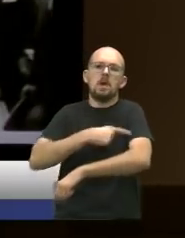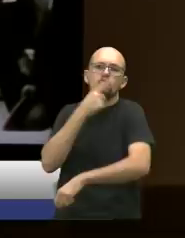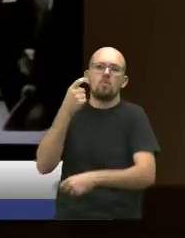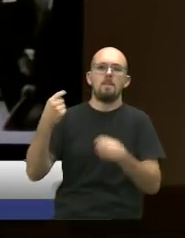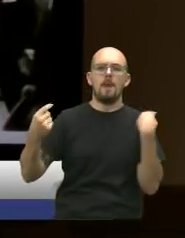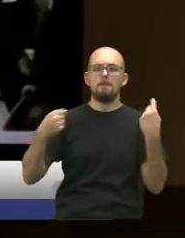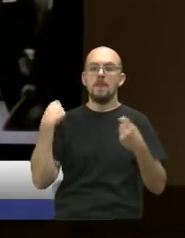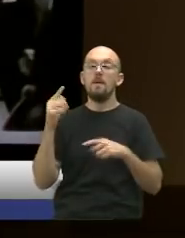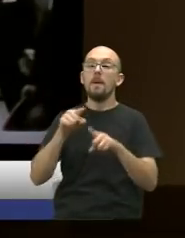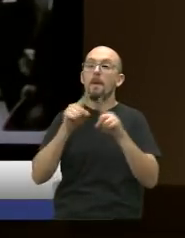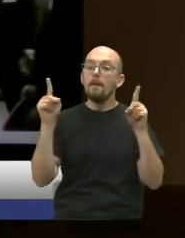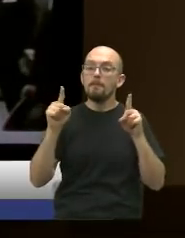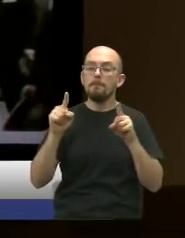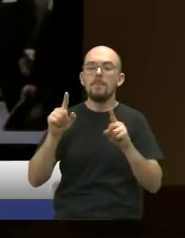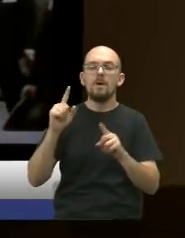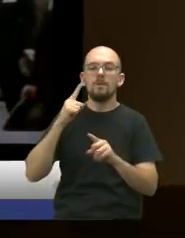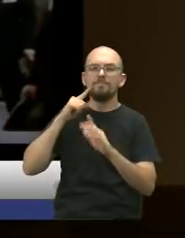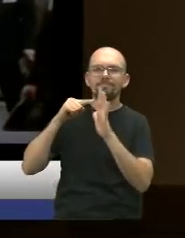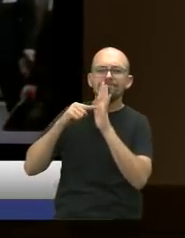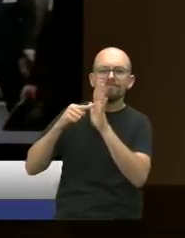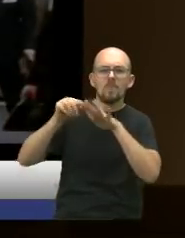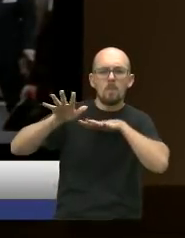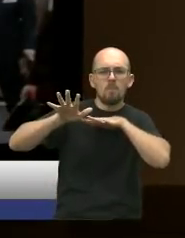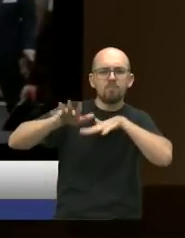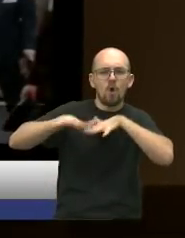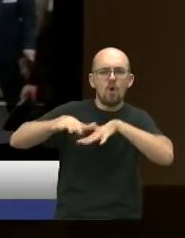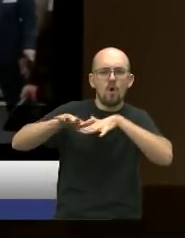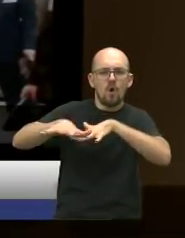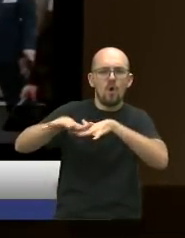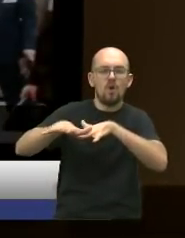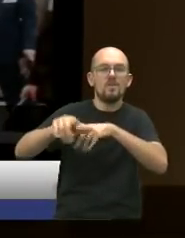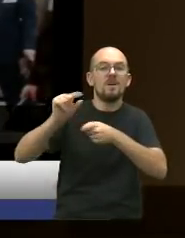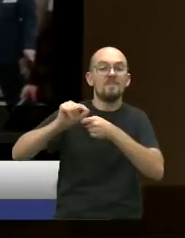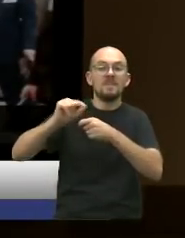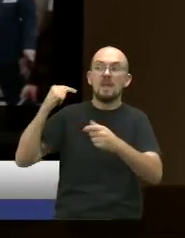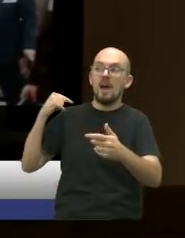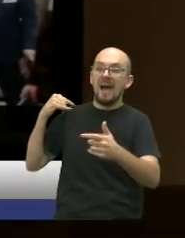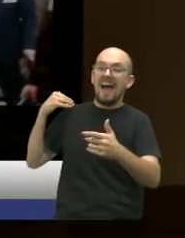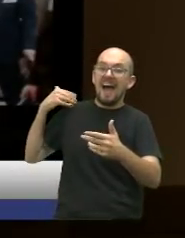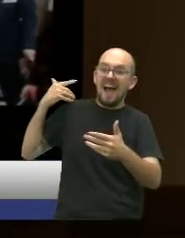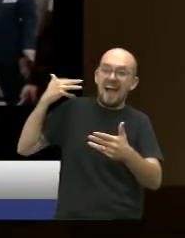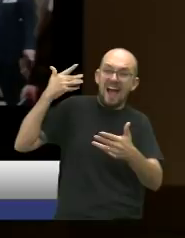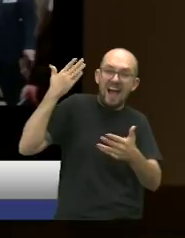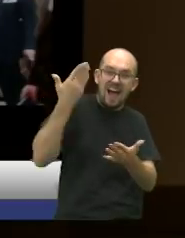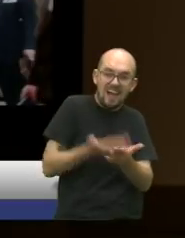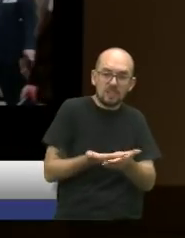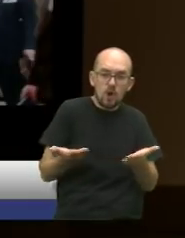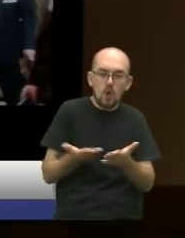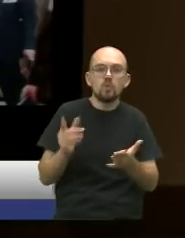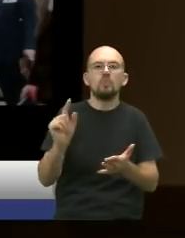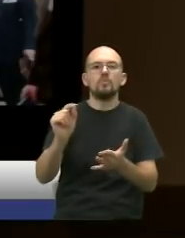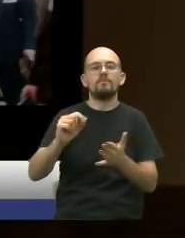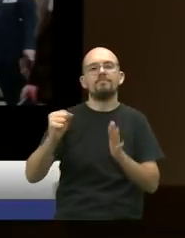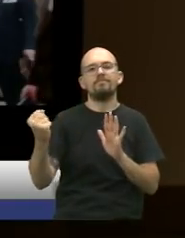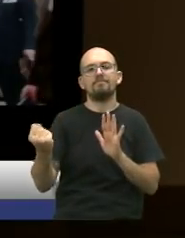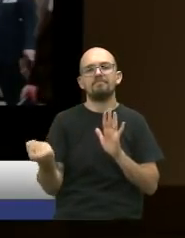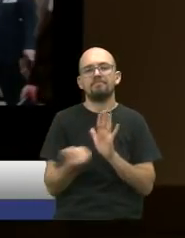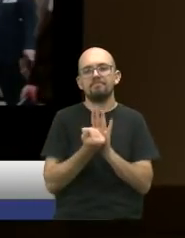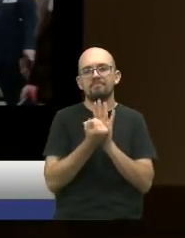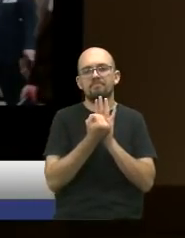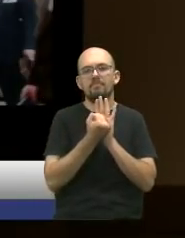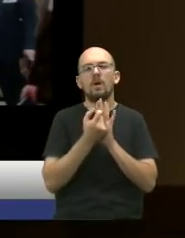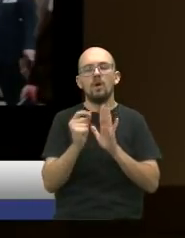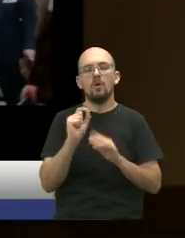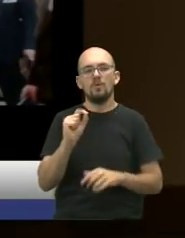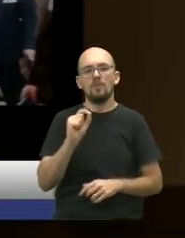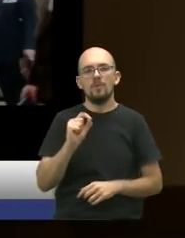registro é que dessa manifestação, até hoje, fica a marca de